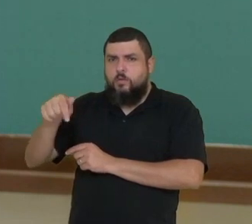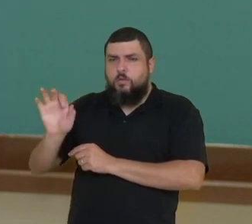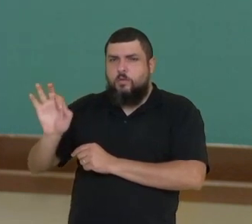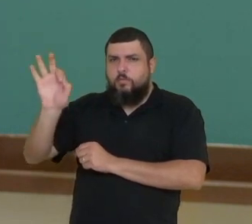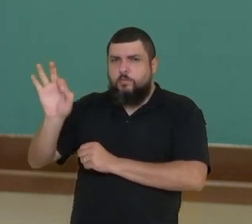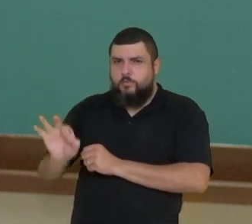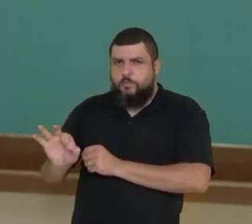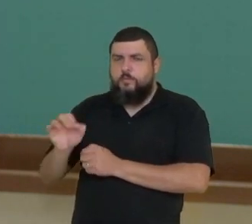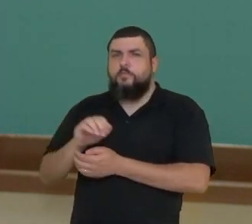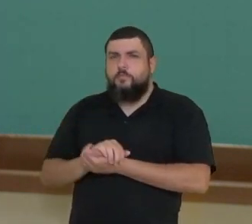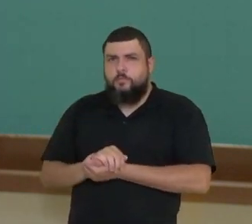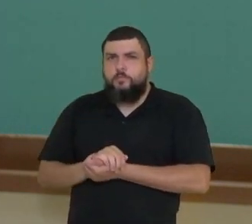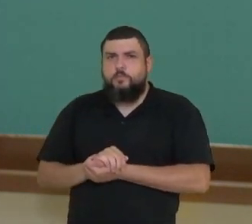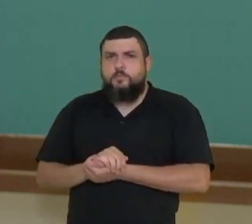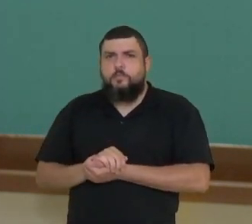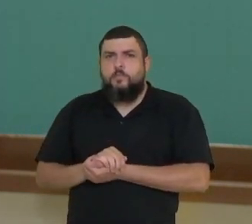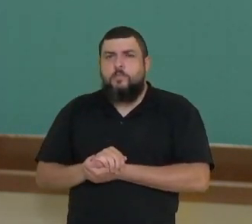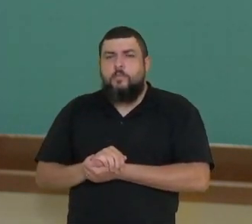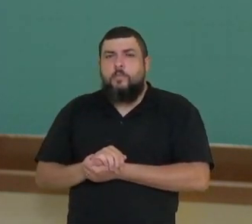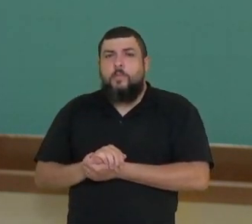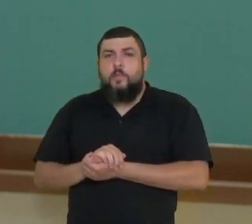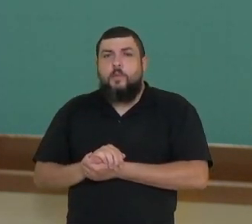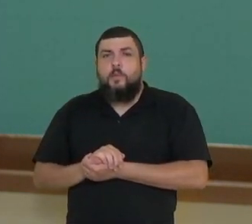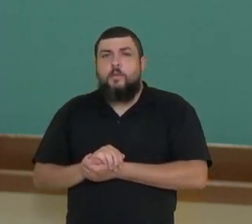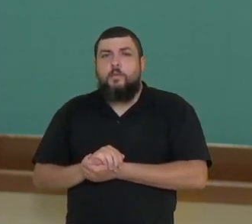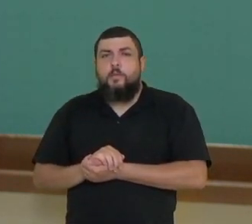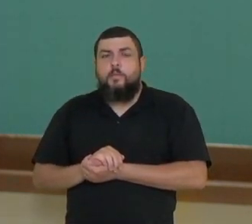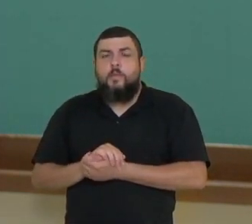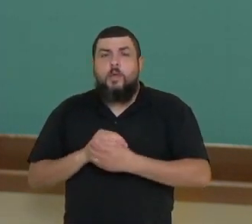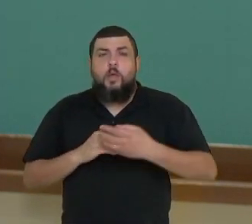57,7% deste total.